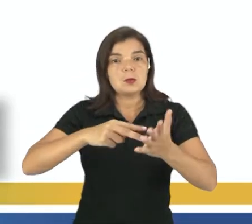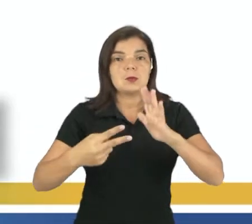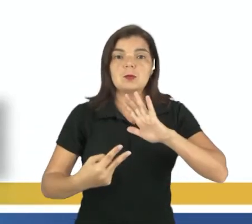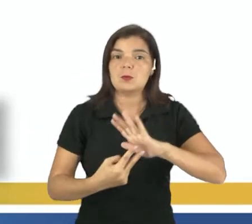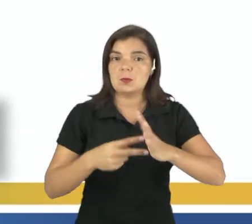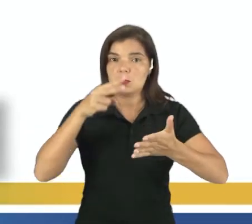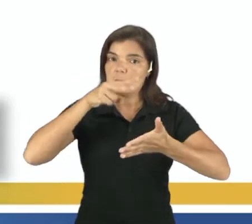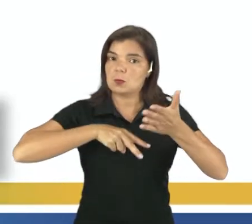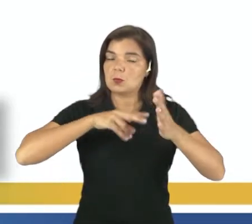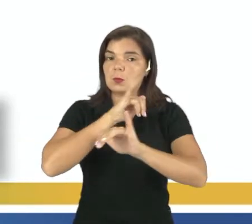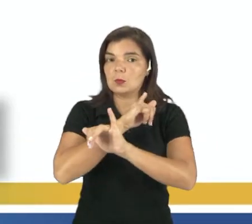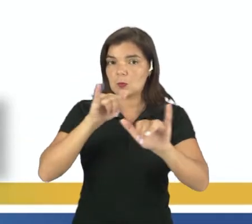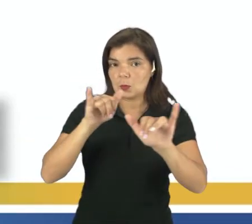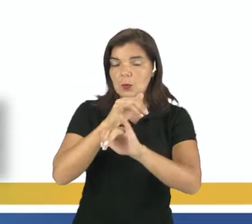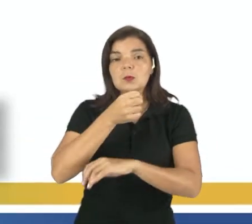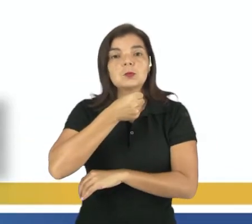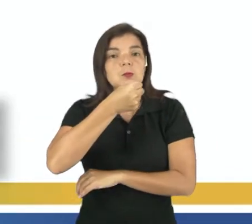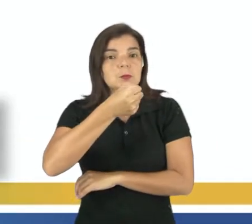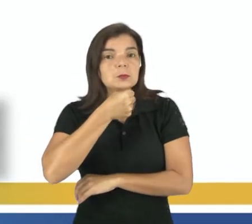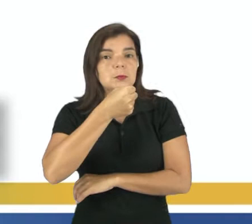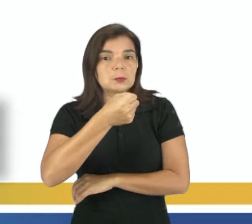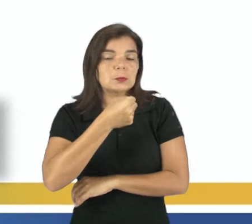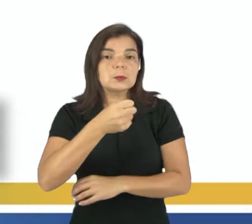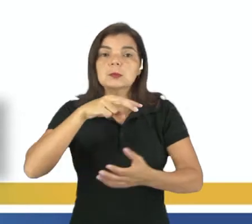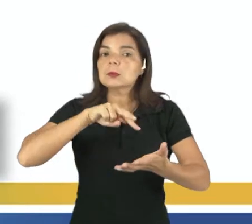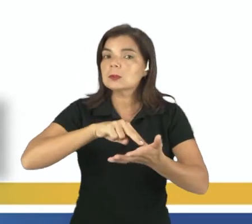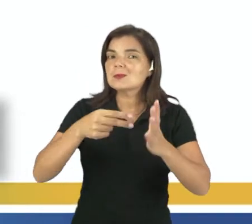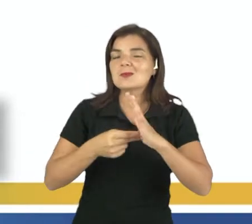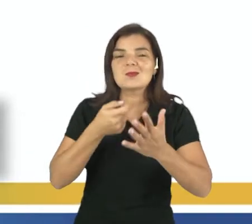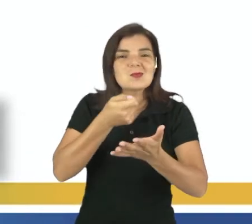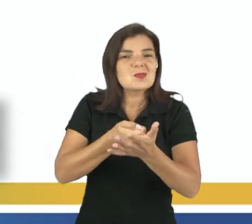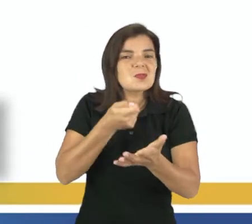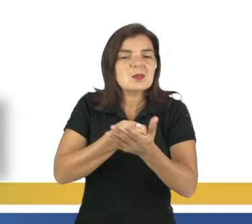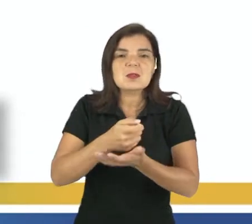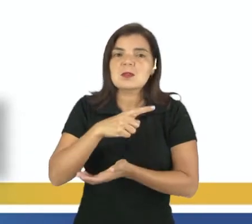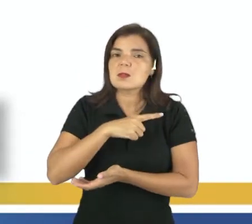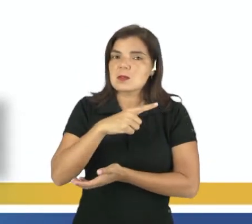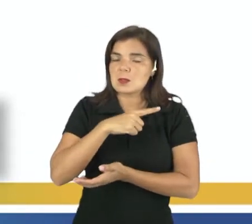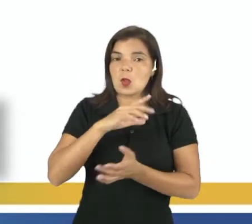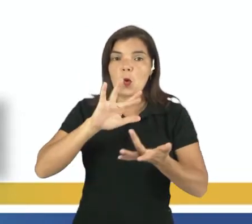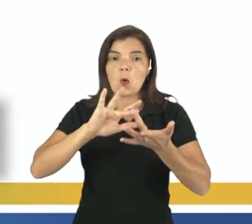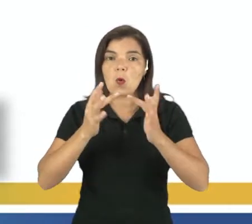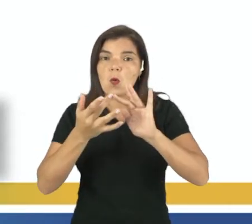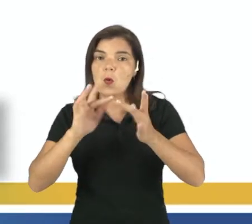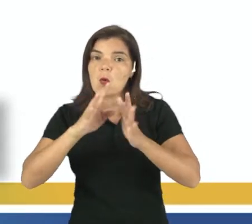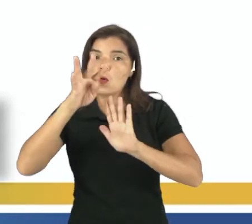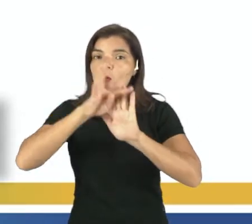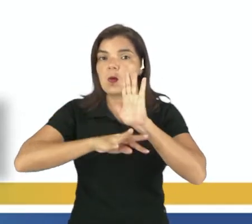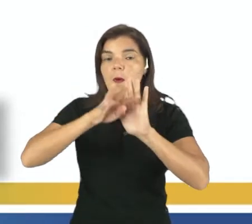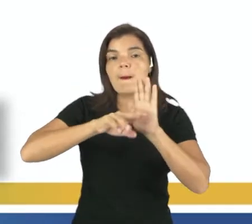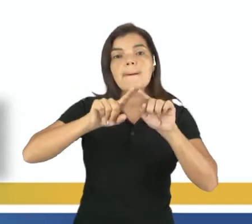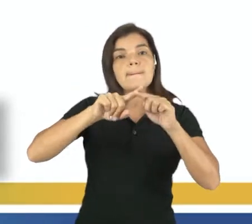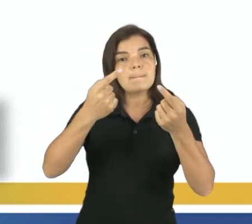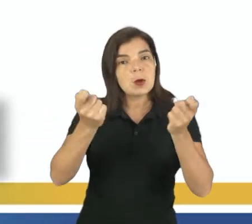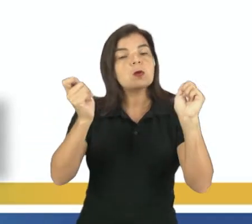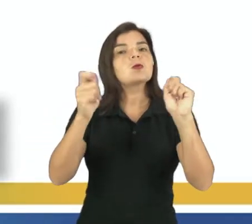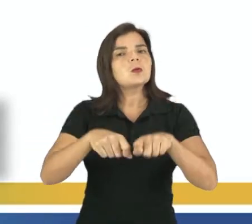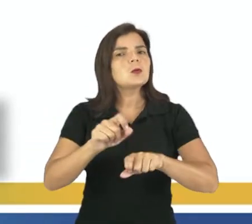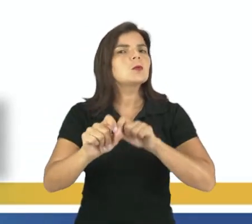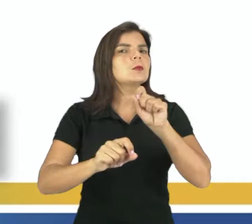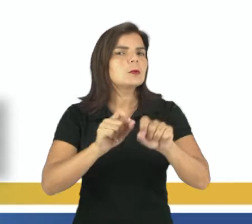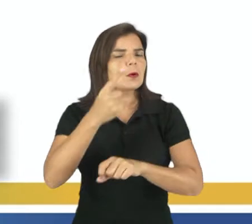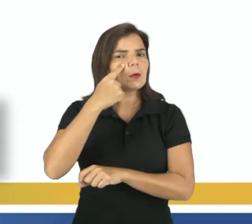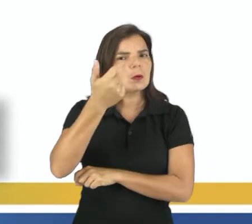seja, ler notícias e reportagens não exige apenas que tenhamos contato com esses textos, mas que